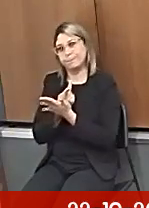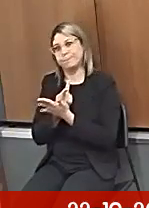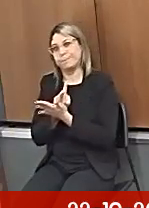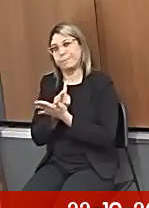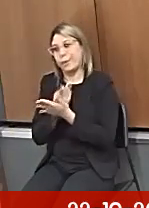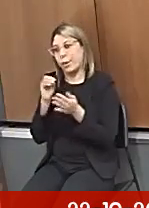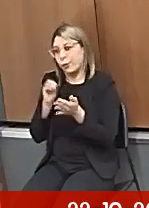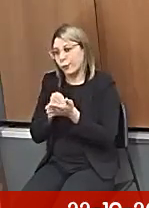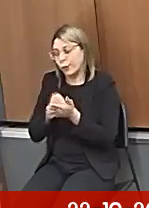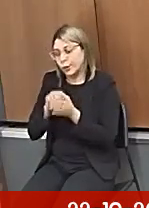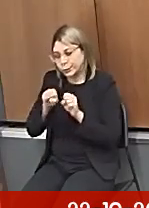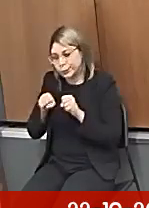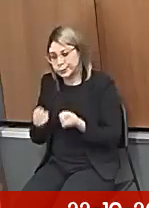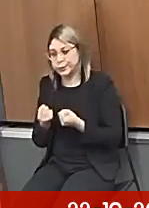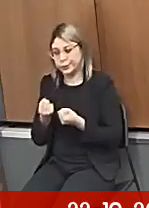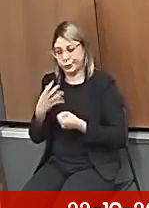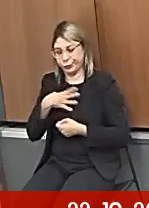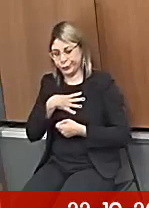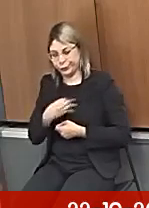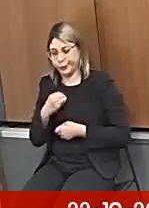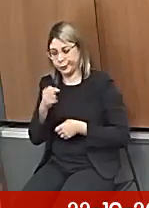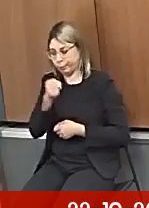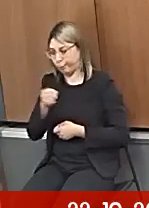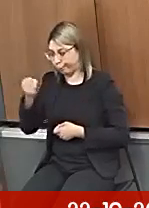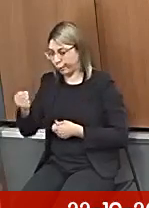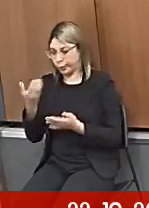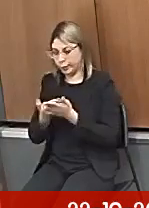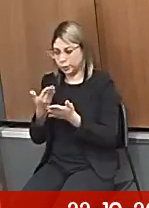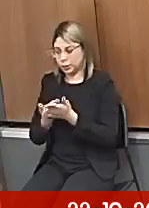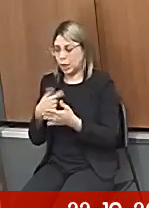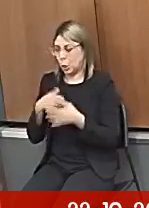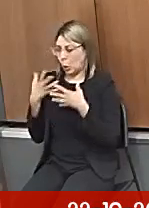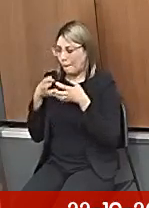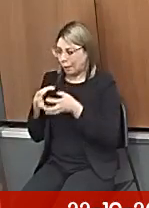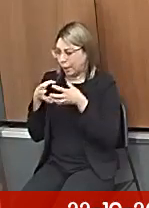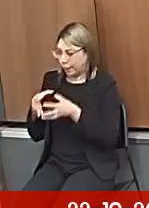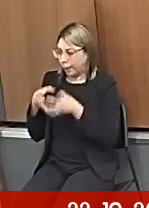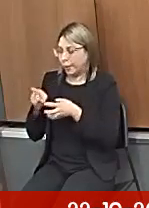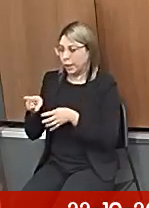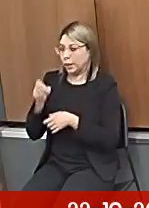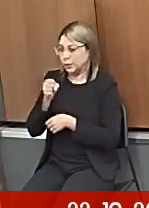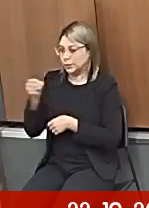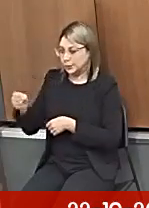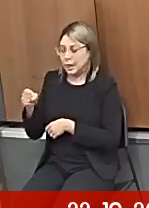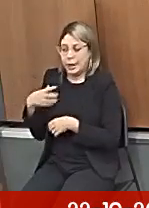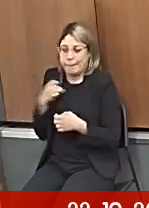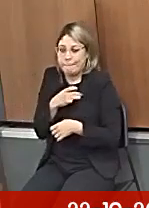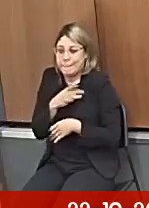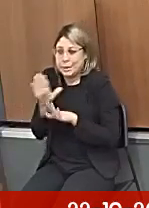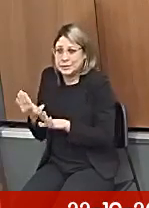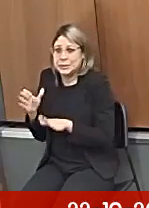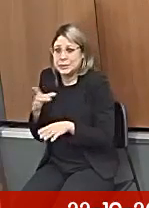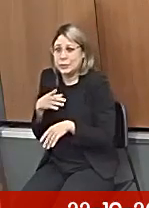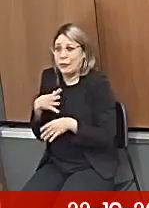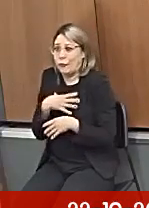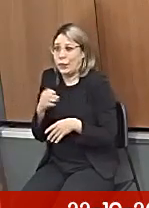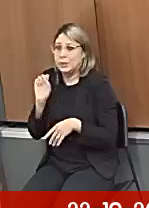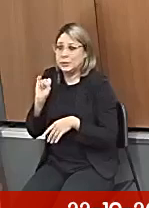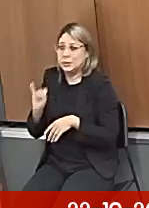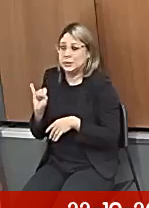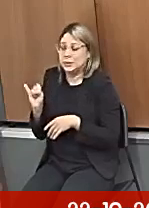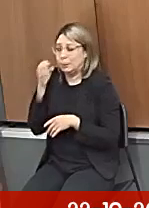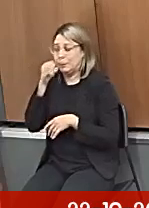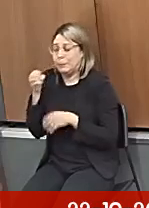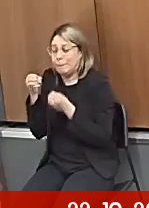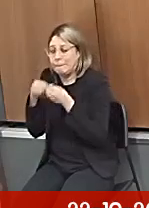a insegurança dos filhos estarem numa escola que ela teve que brigar para estar ali. E aí a gente inverte a lógica, a gente coloca